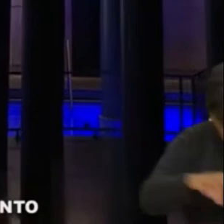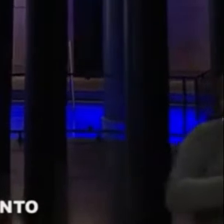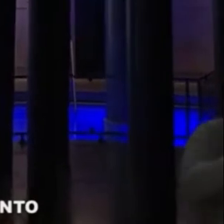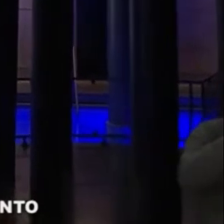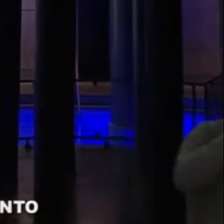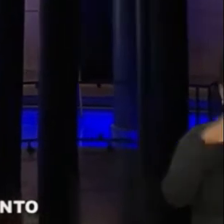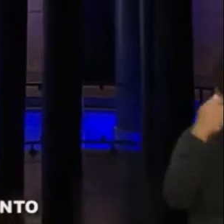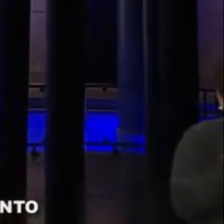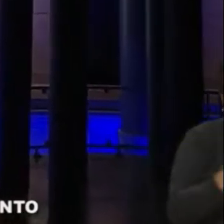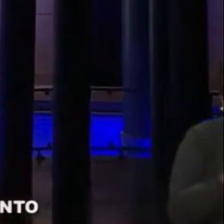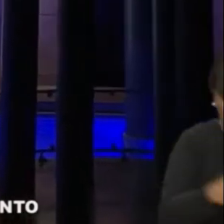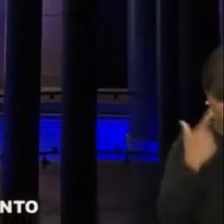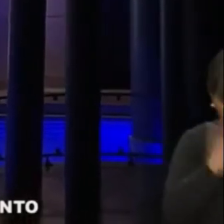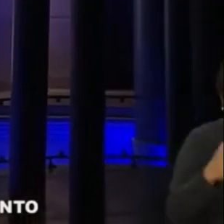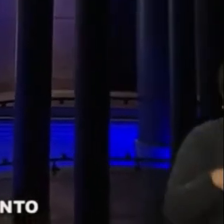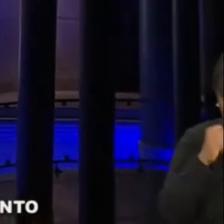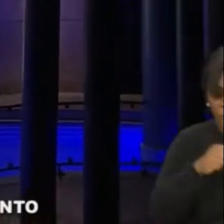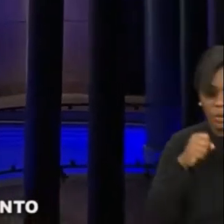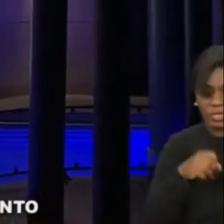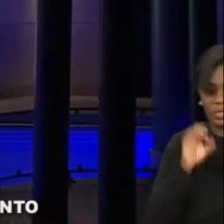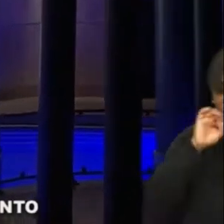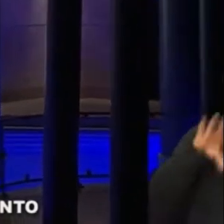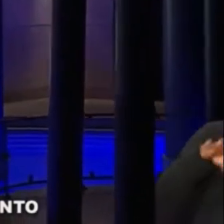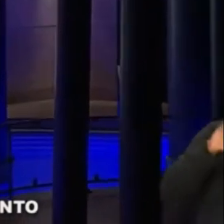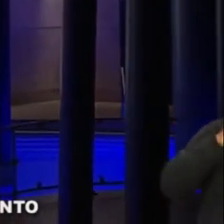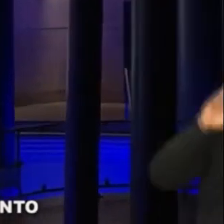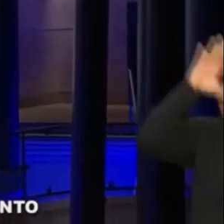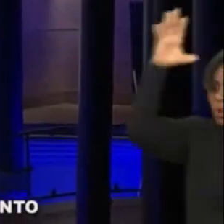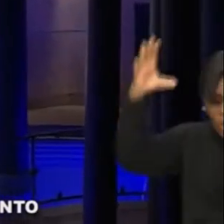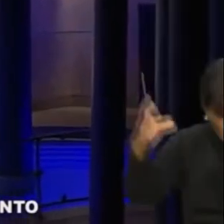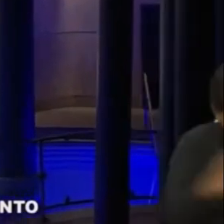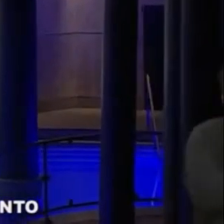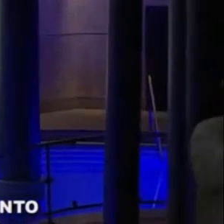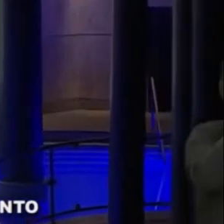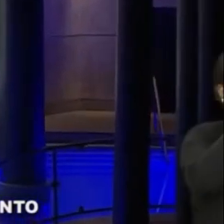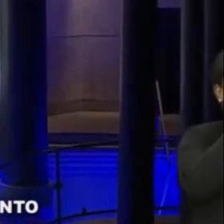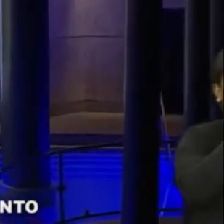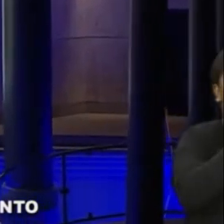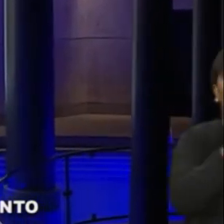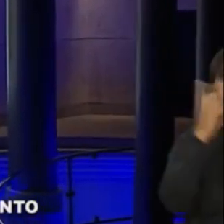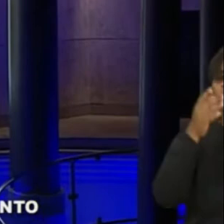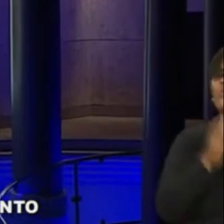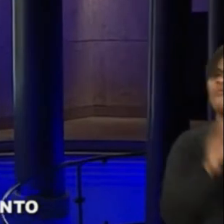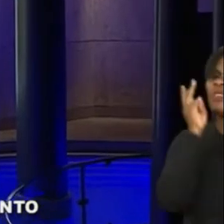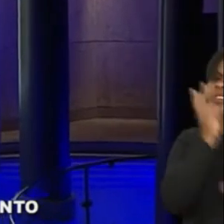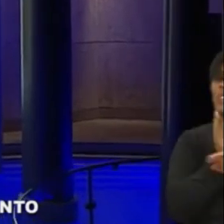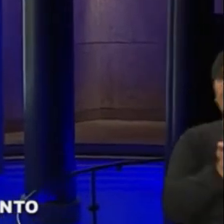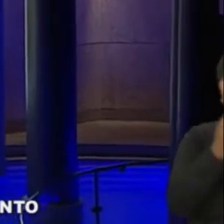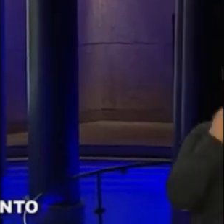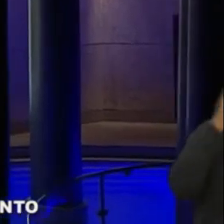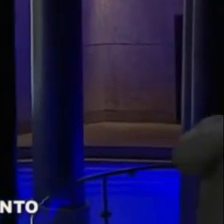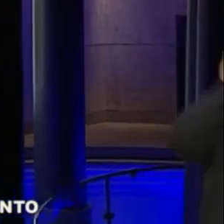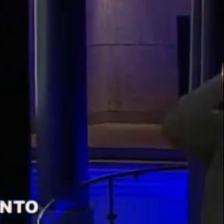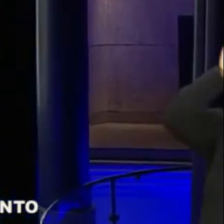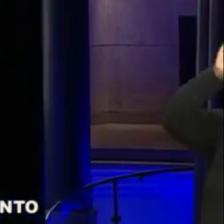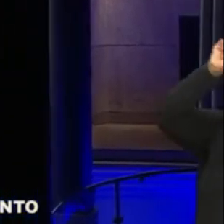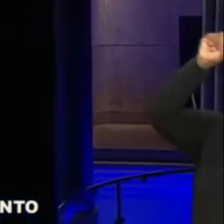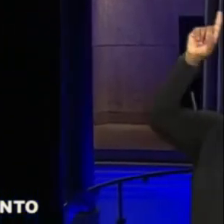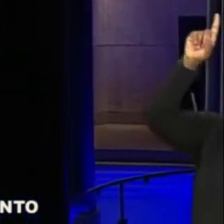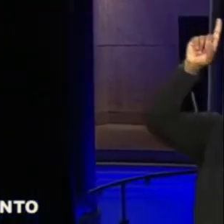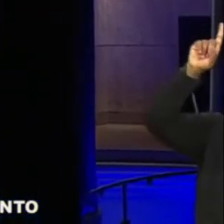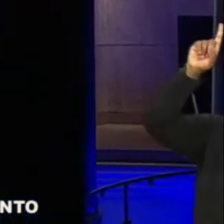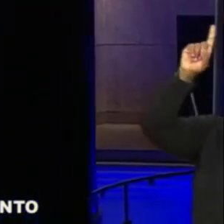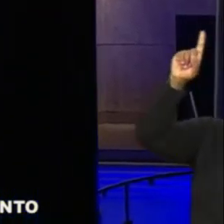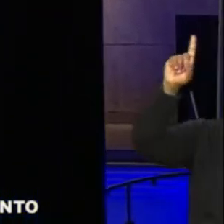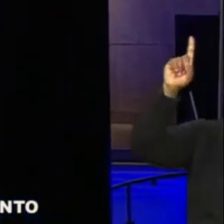posso largar. Se o Senhor segurar na minha, o Senhor não larga. Fala para ele: eu te amo, eu te adoro. Pode falar na língua